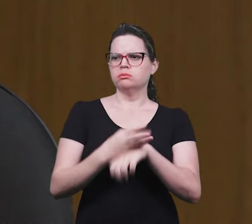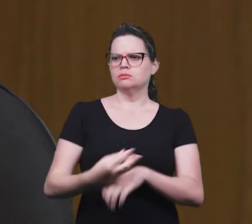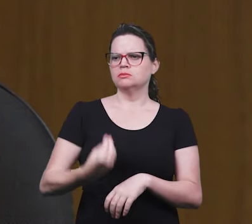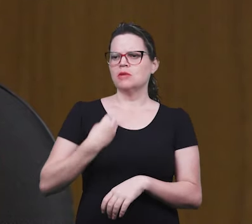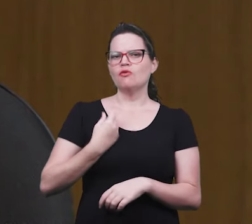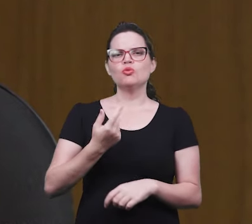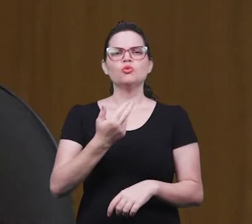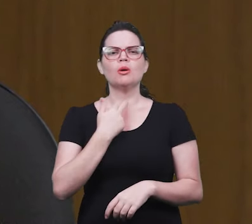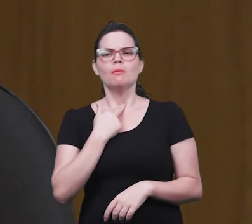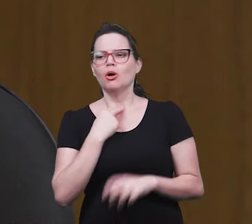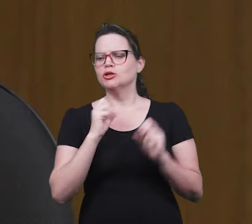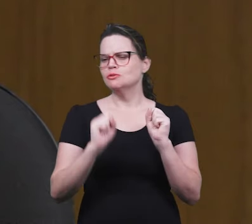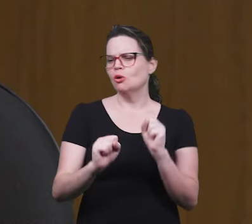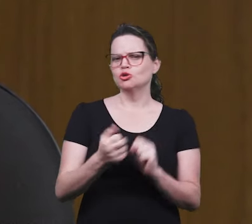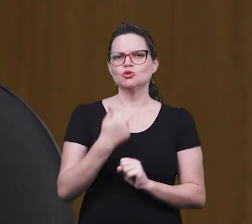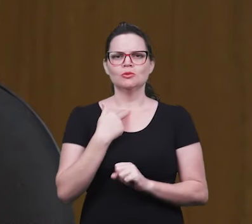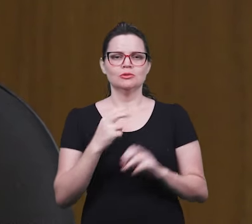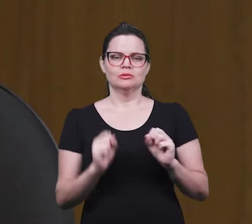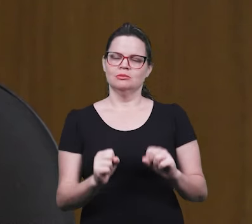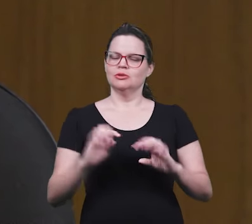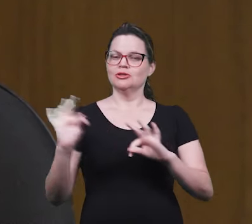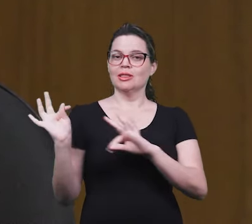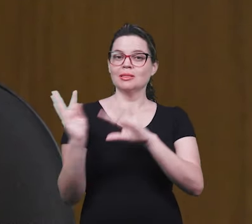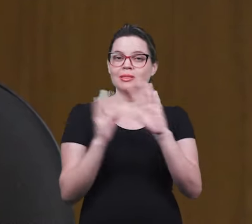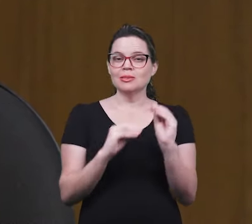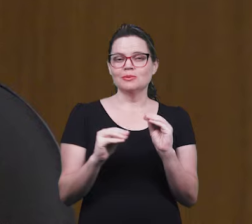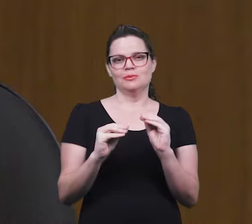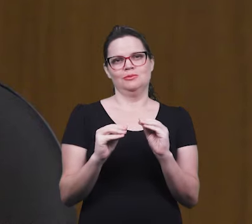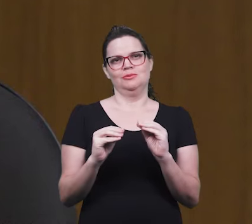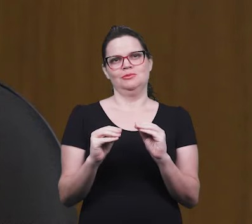criados assim, muito supervisionados